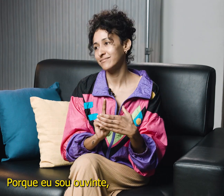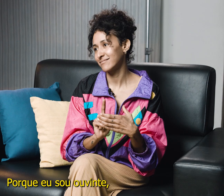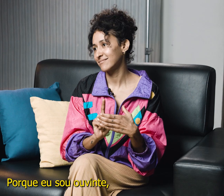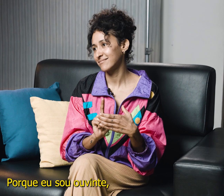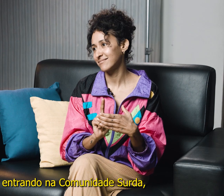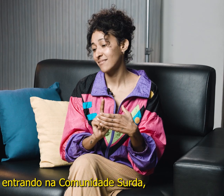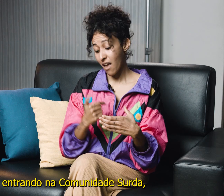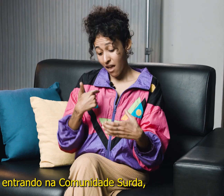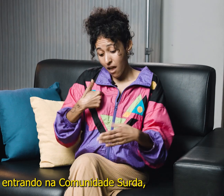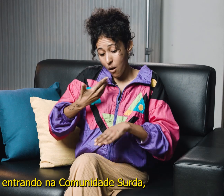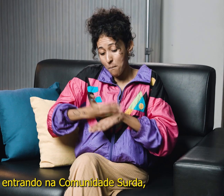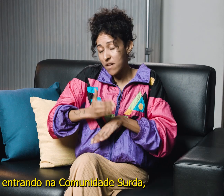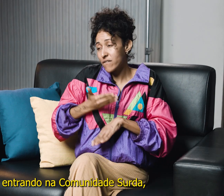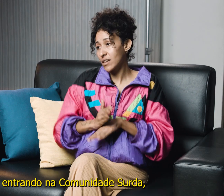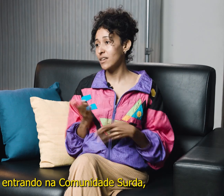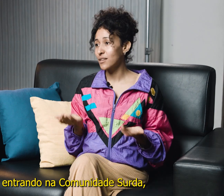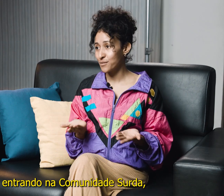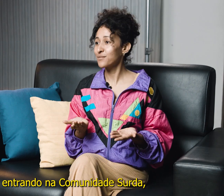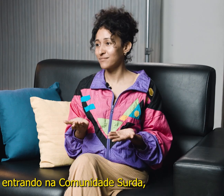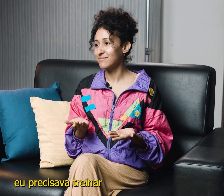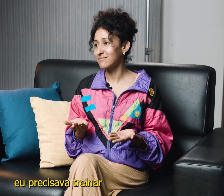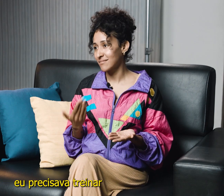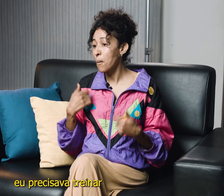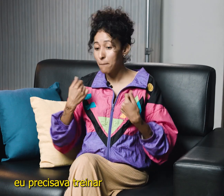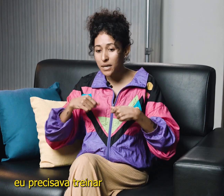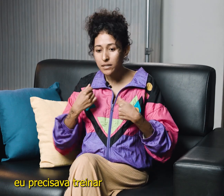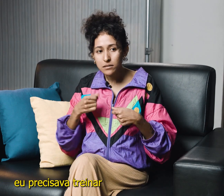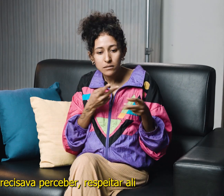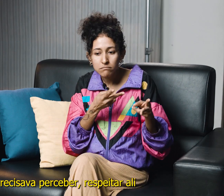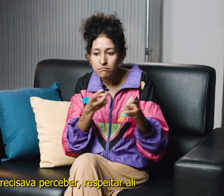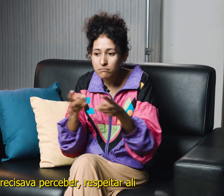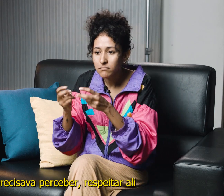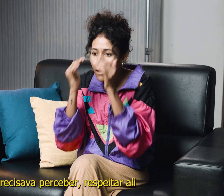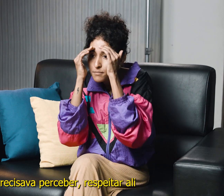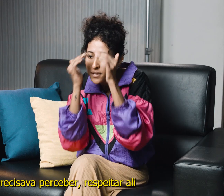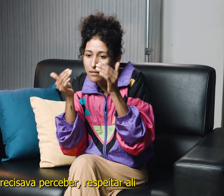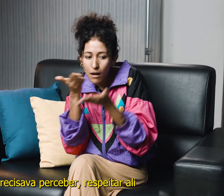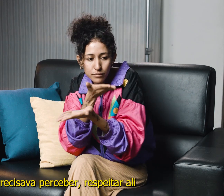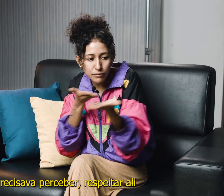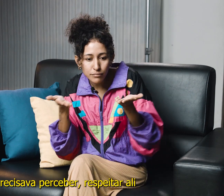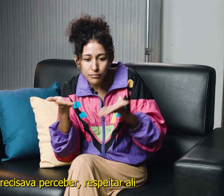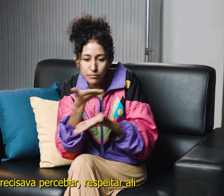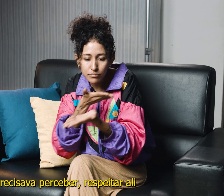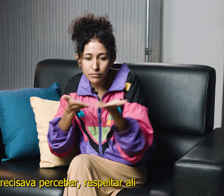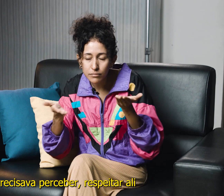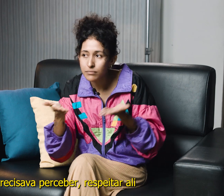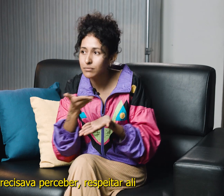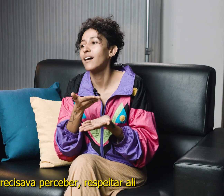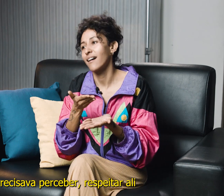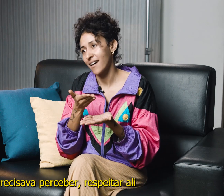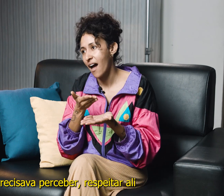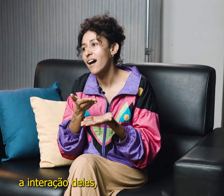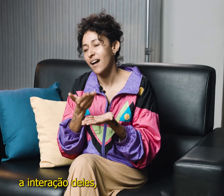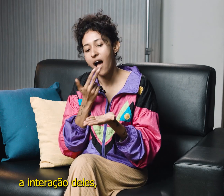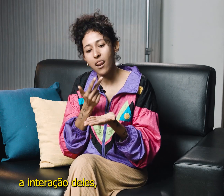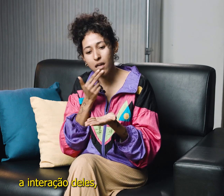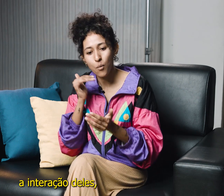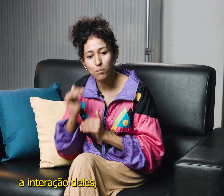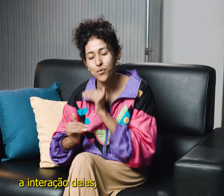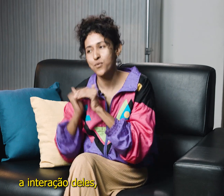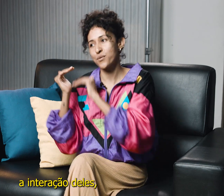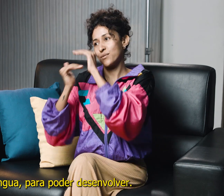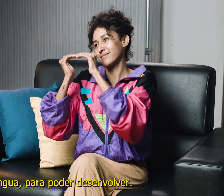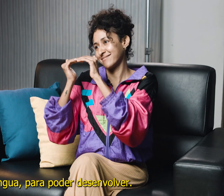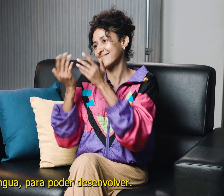Porque eu sou ouvinte, estava entrando na comunidade surda, eu precisava treinar, né? Eu precisava perceber, respeitar ali a